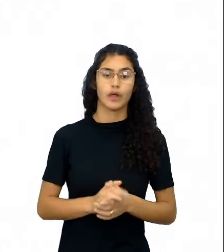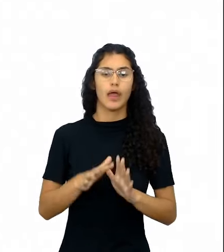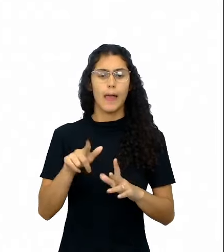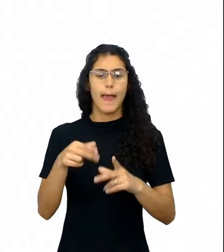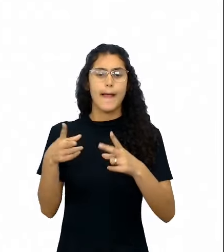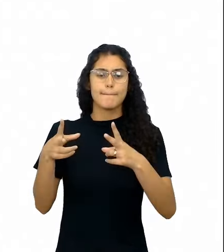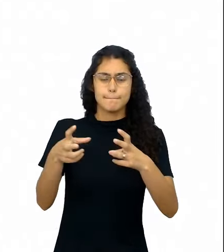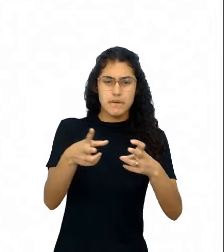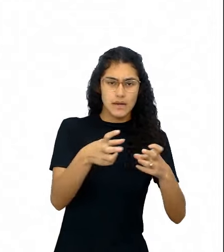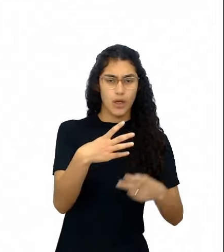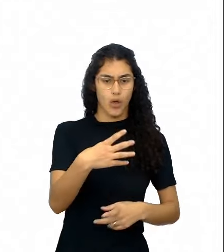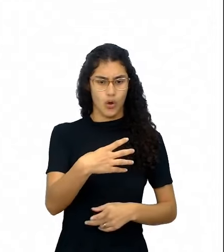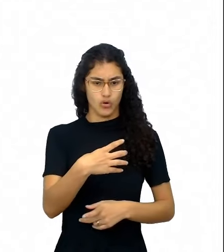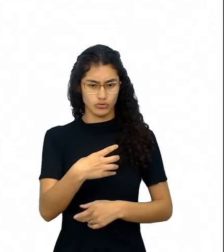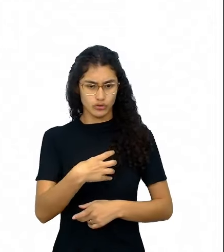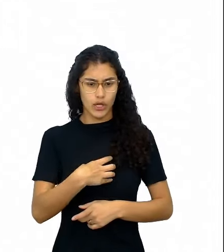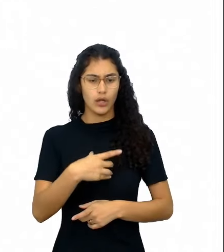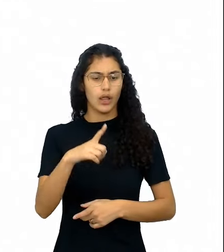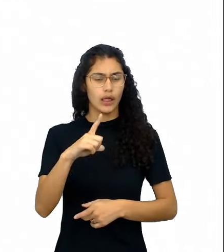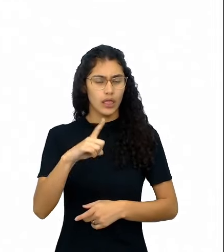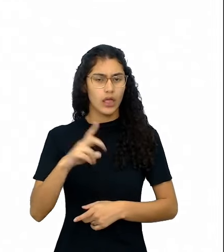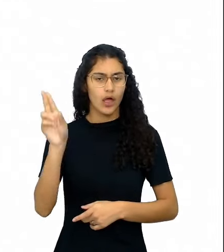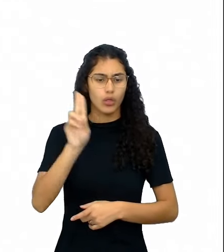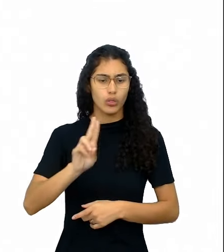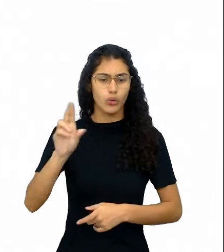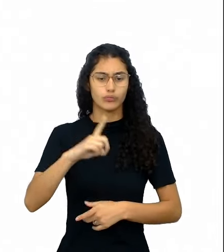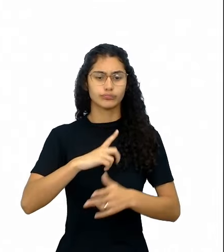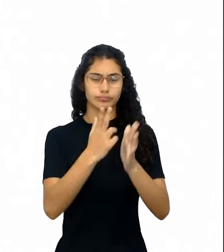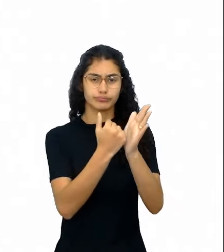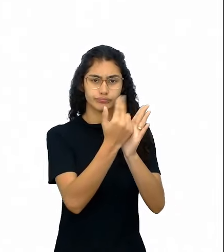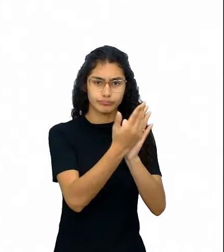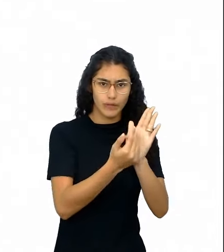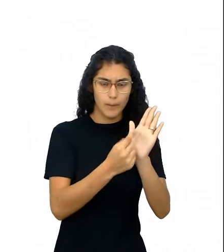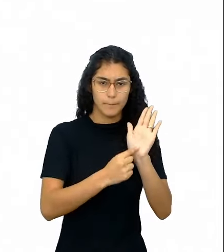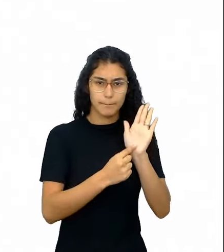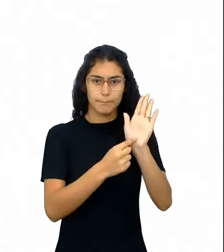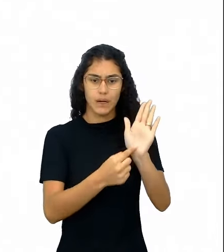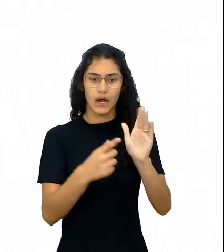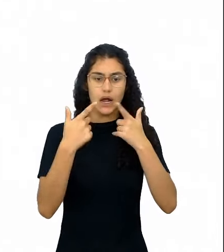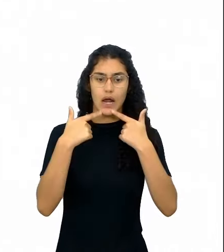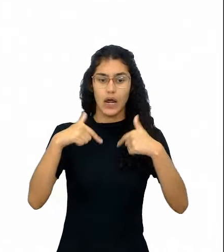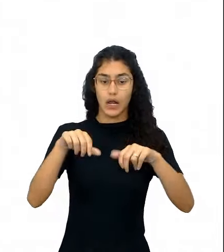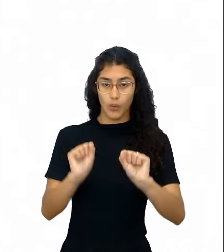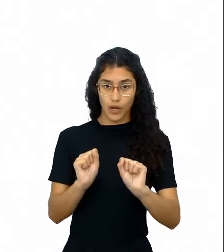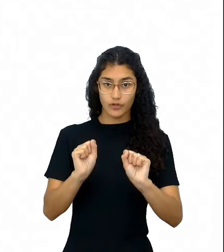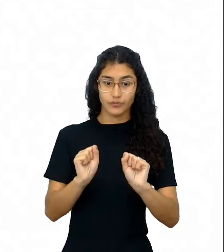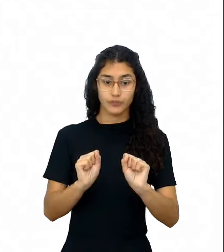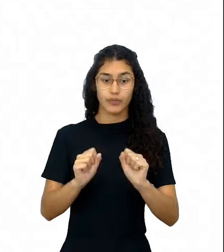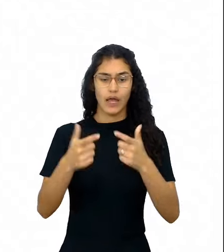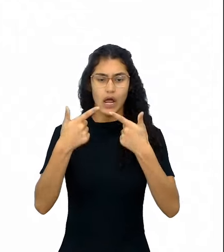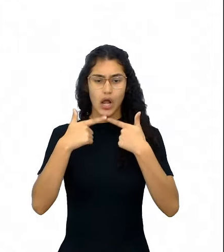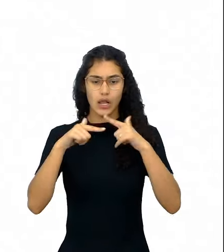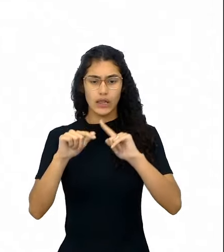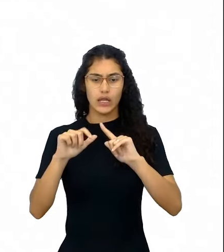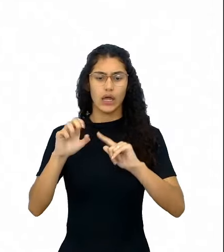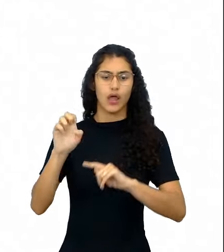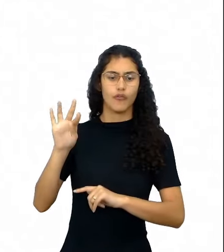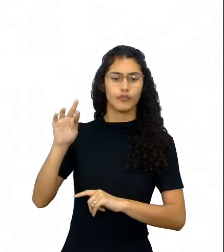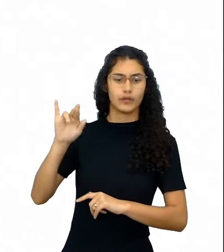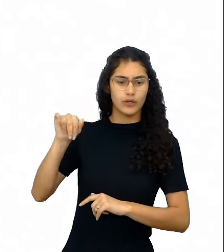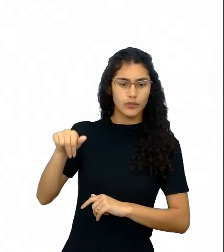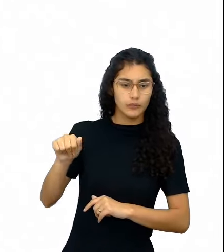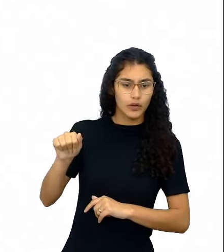analisar os efeitos de sentido provocado pelo uso de figuras de linguagem. Ironia, eufemismo,